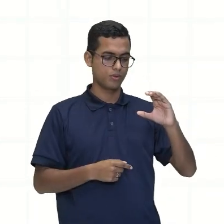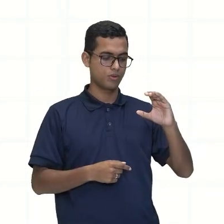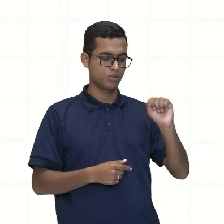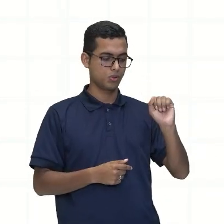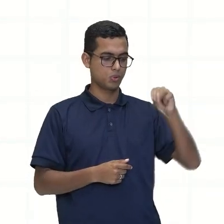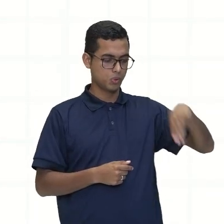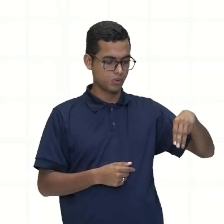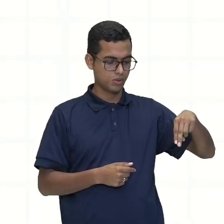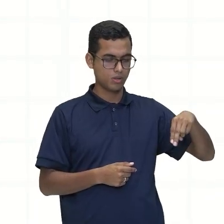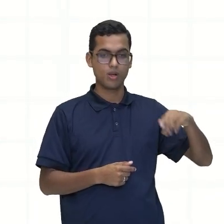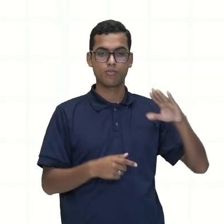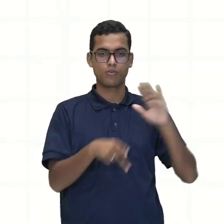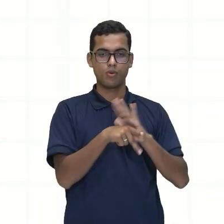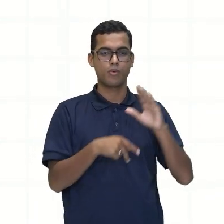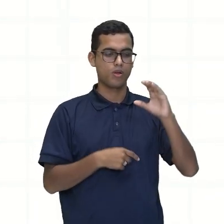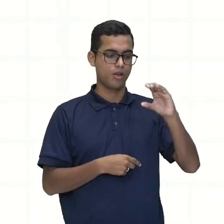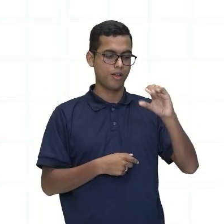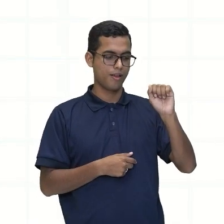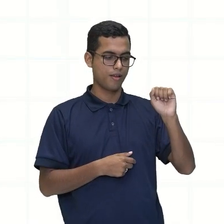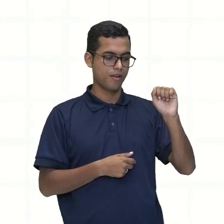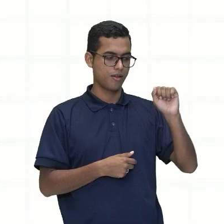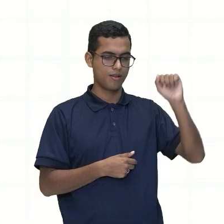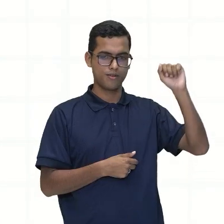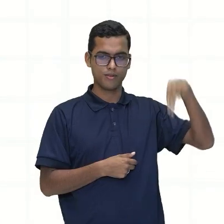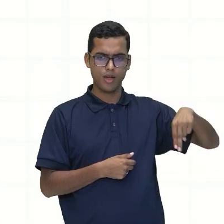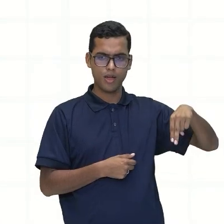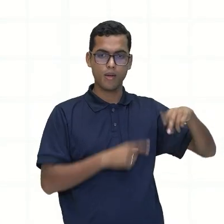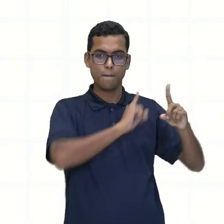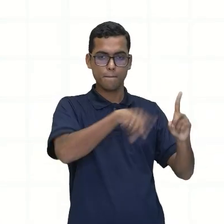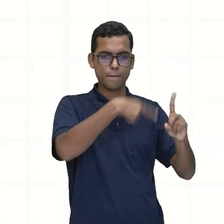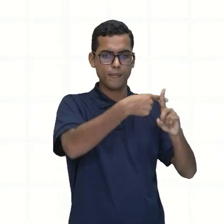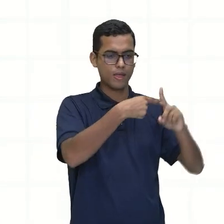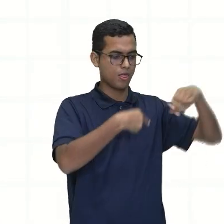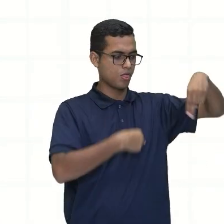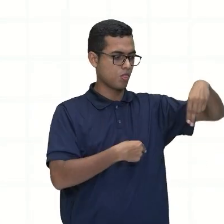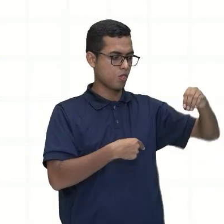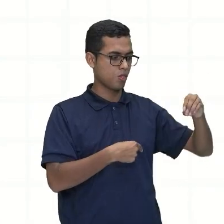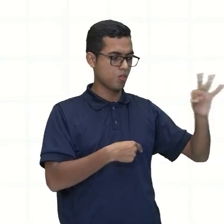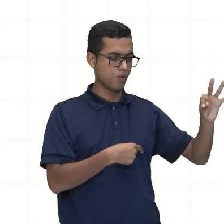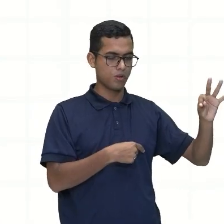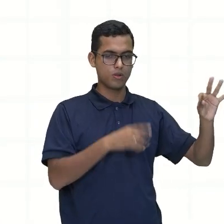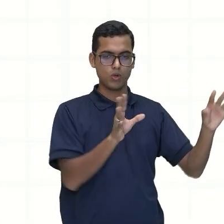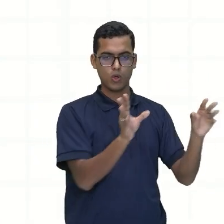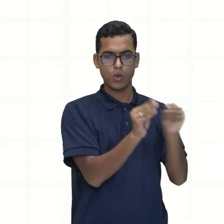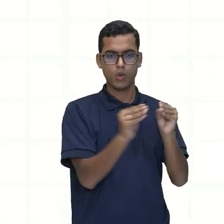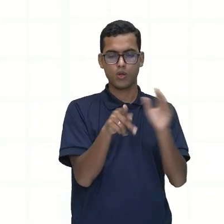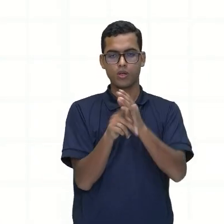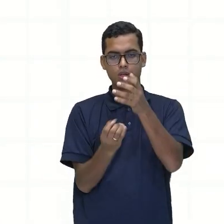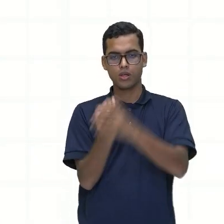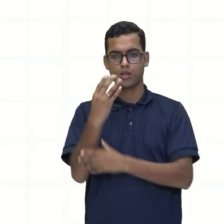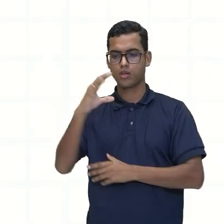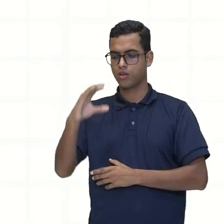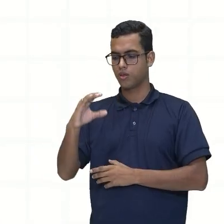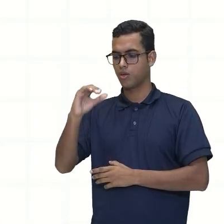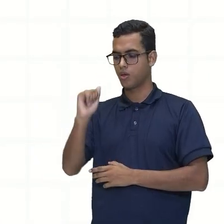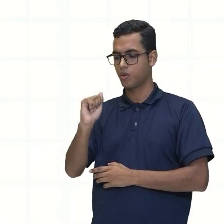se o can sozinho pode indicar possibilidade, o cannot or can't vai